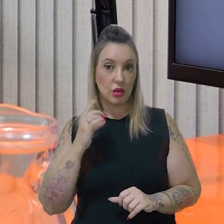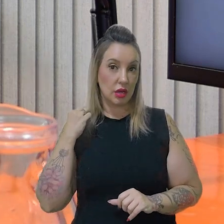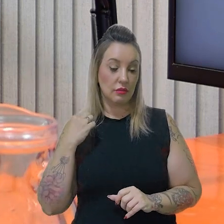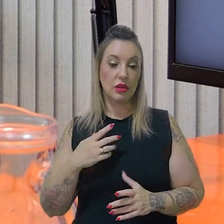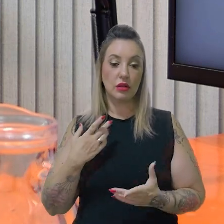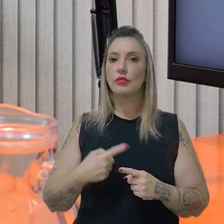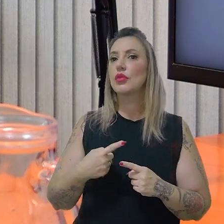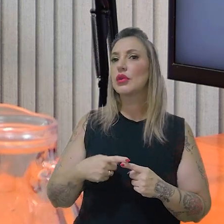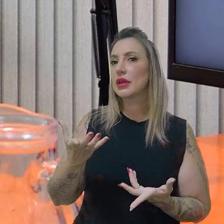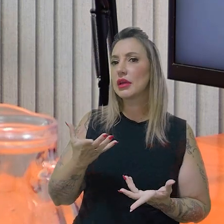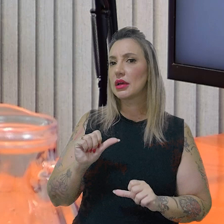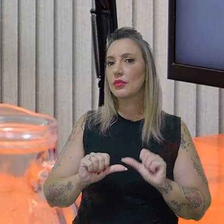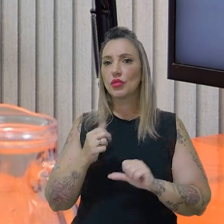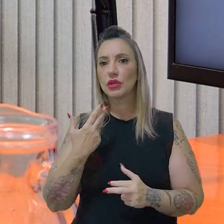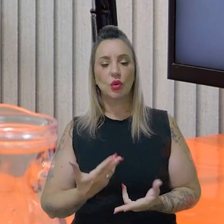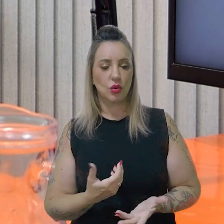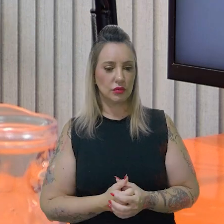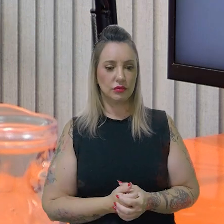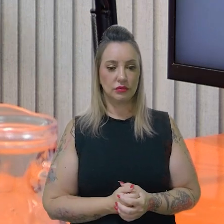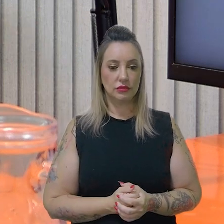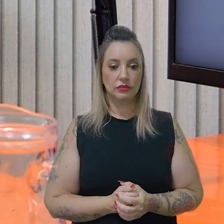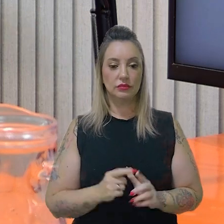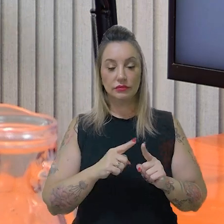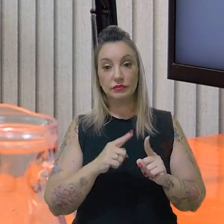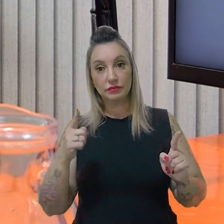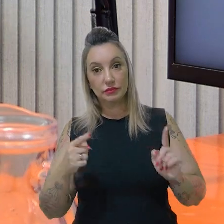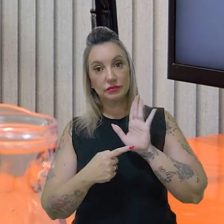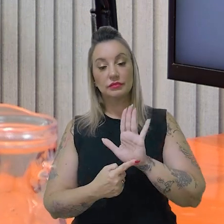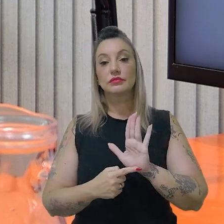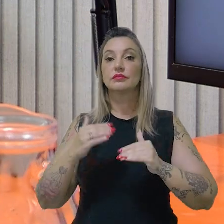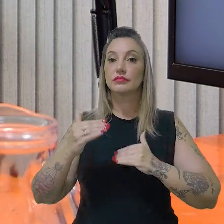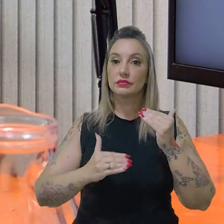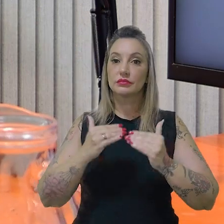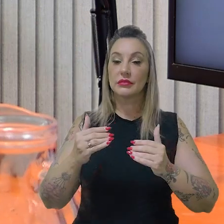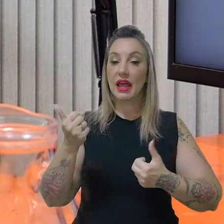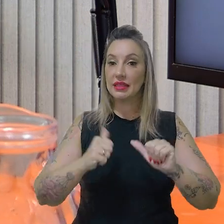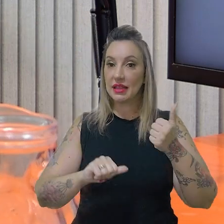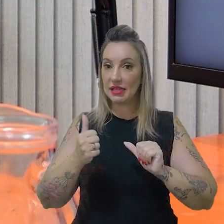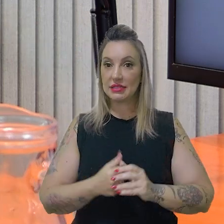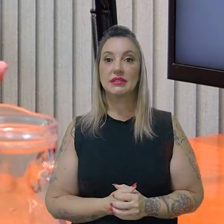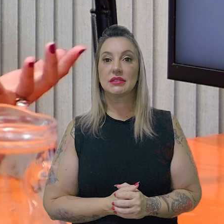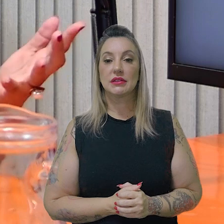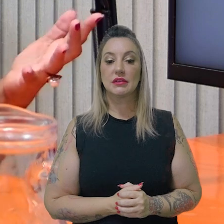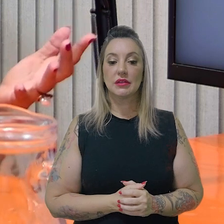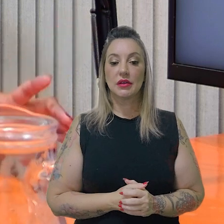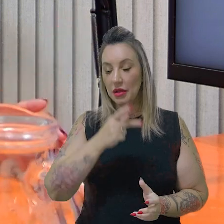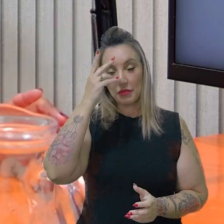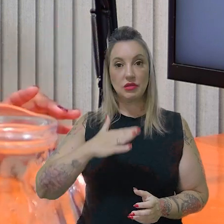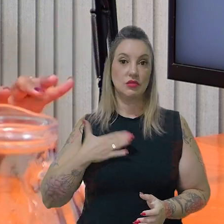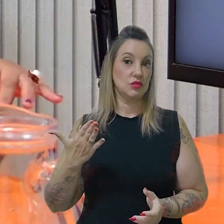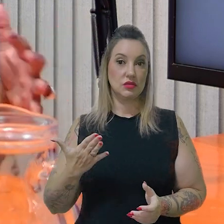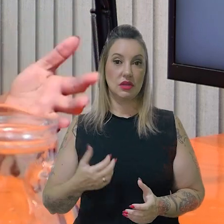por que que você vai mudar a cor do cabelo Hum então a gente mostrar esse processo dessa análise pra pessoa não assustar